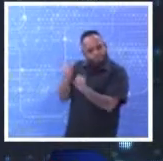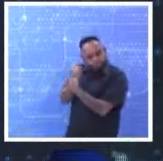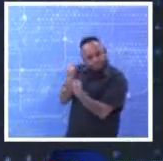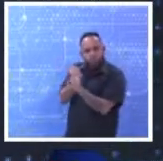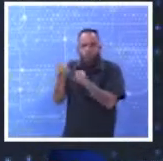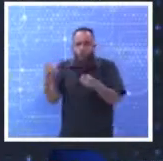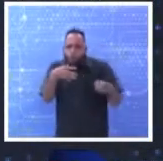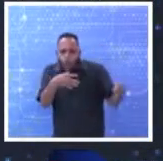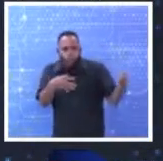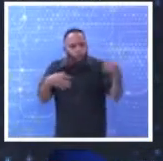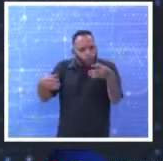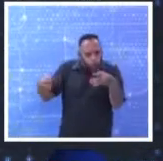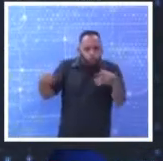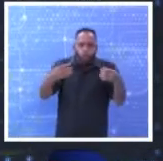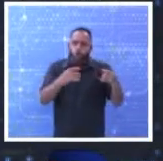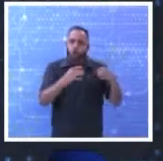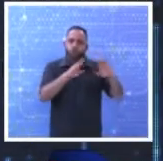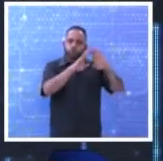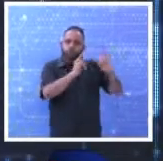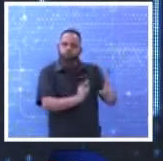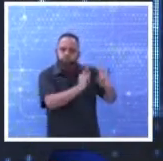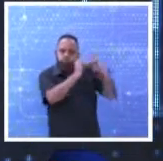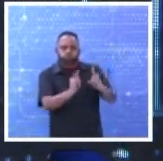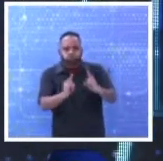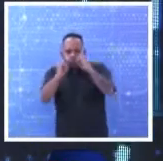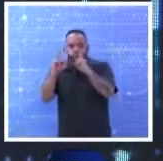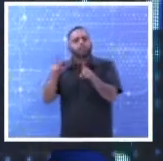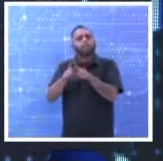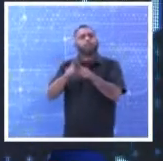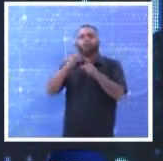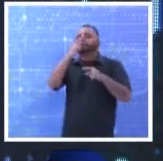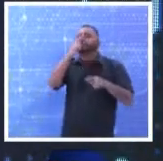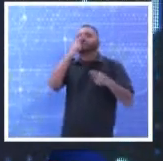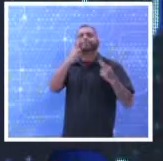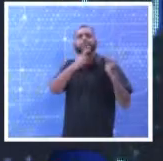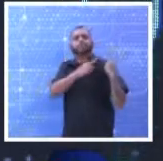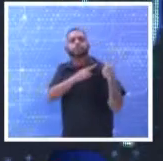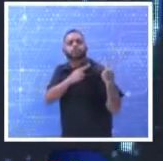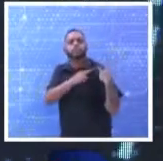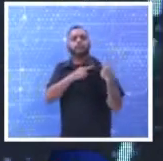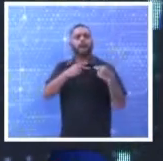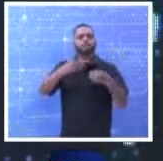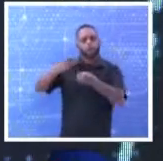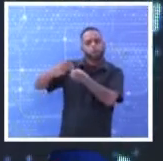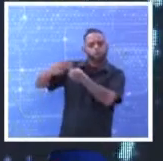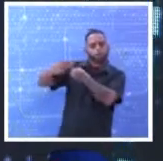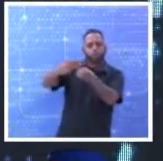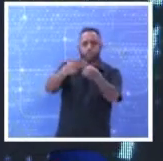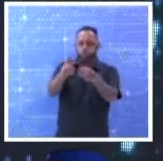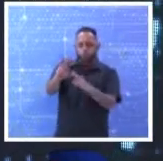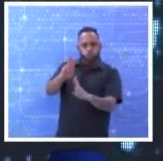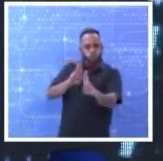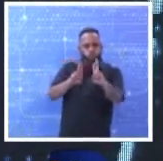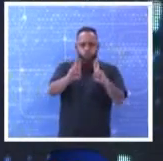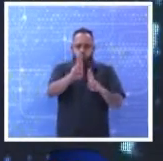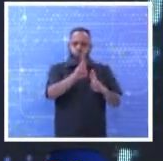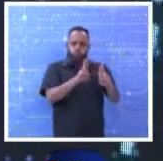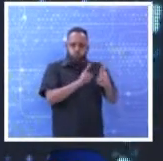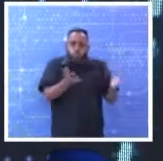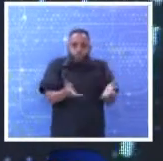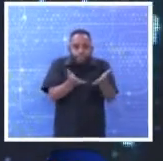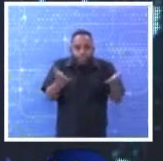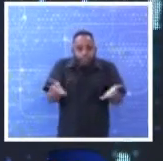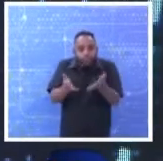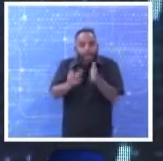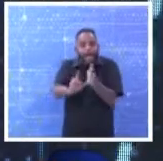é criar novamente aquele ambiente de responder nos municípios a dólar